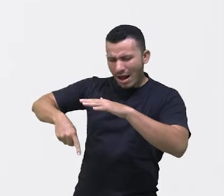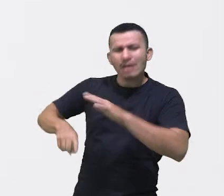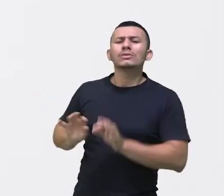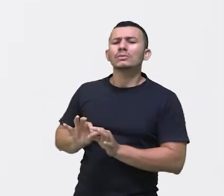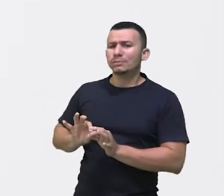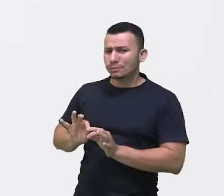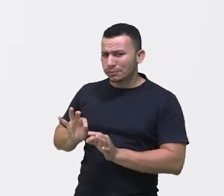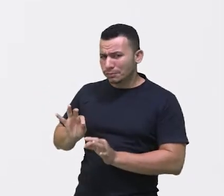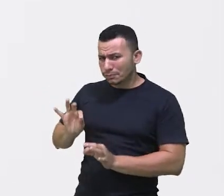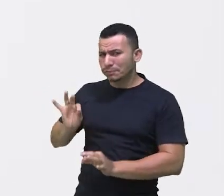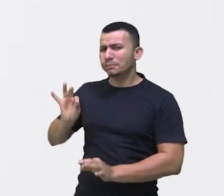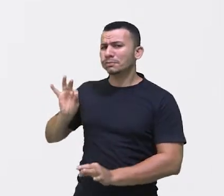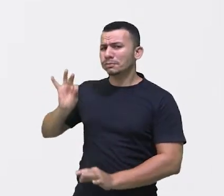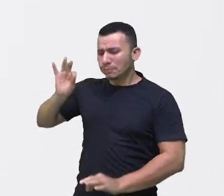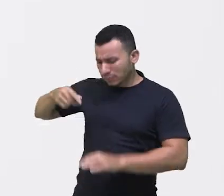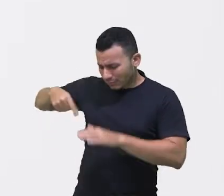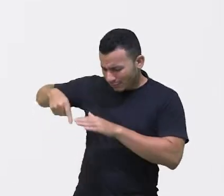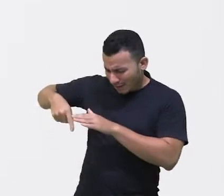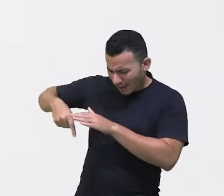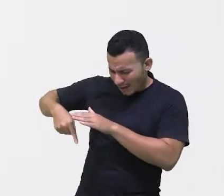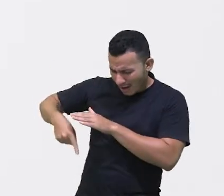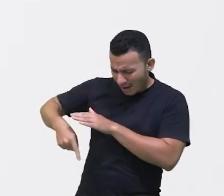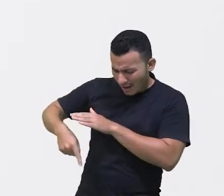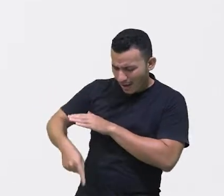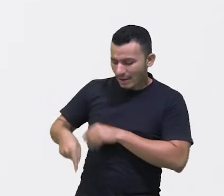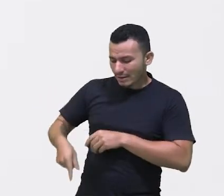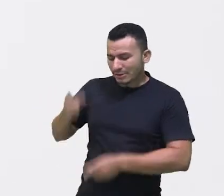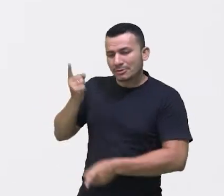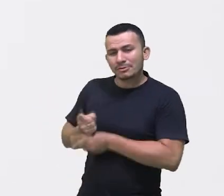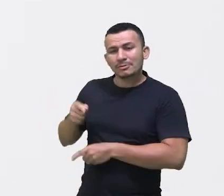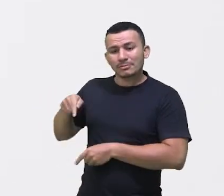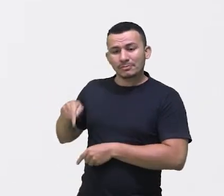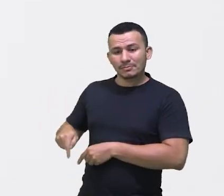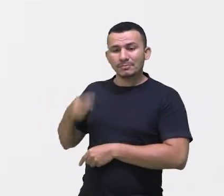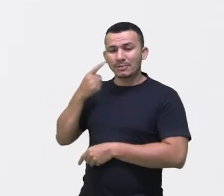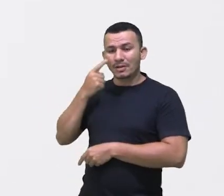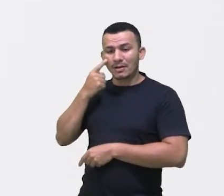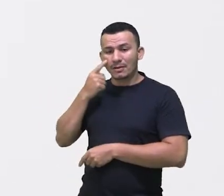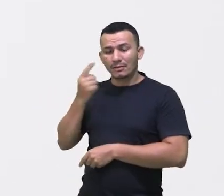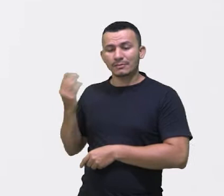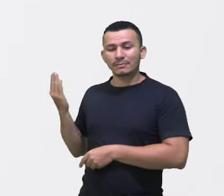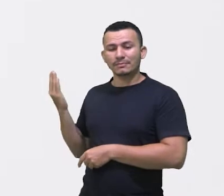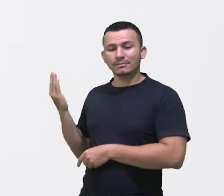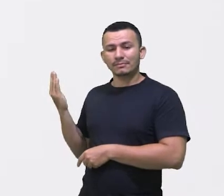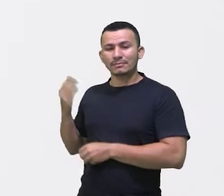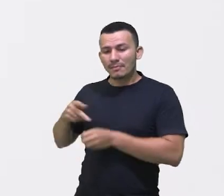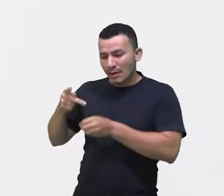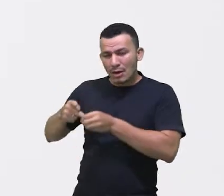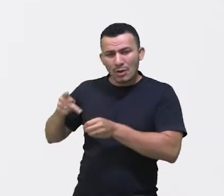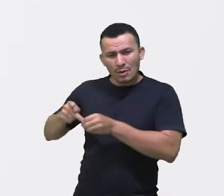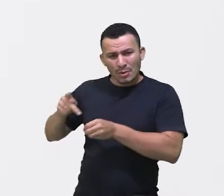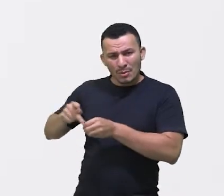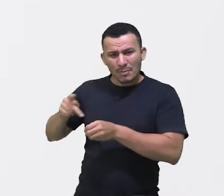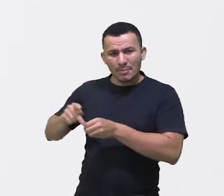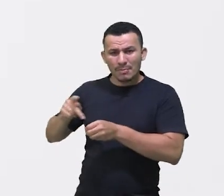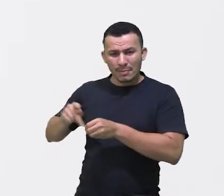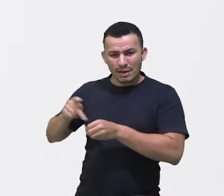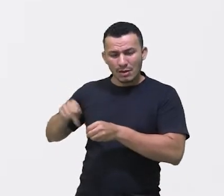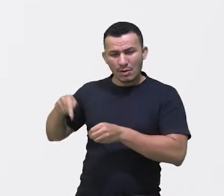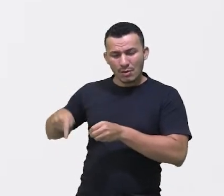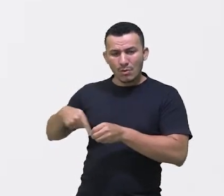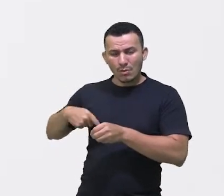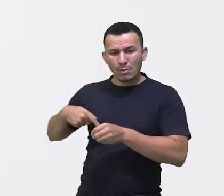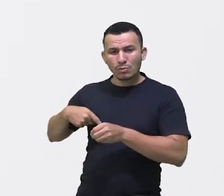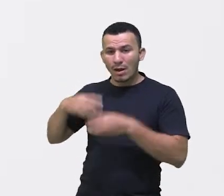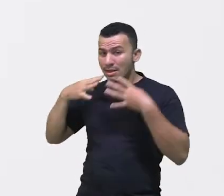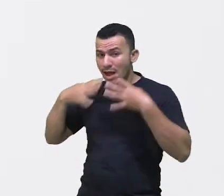quilômetros a fundo do solo oceânico, e aí a gente tem aqui esse óleo, que seria então o petróleo no seu